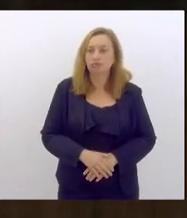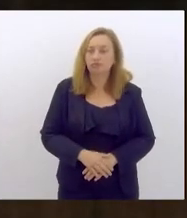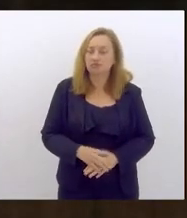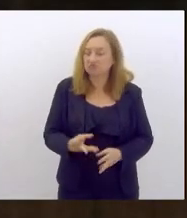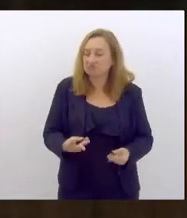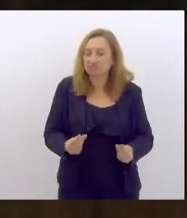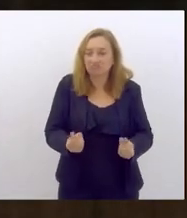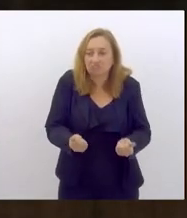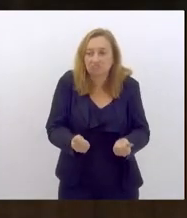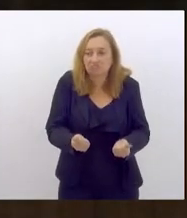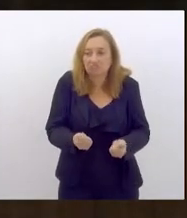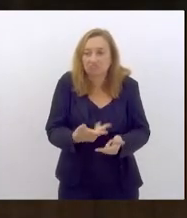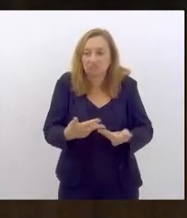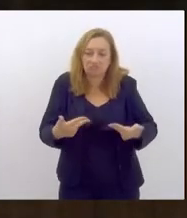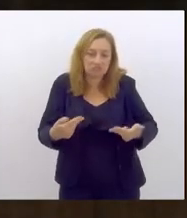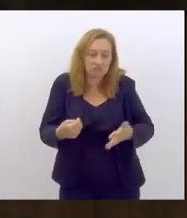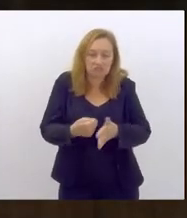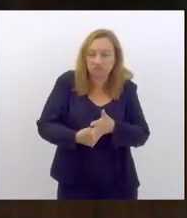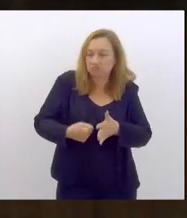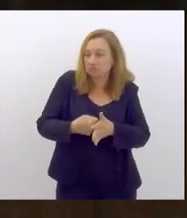insensível a várias lutas,